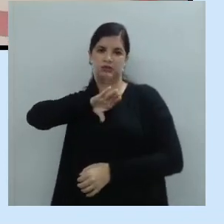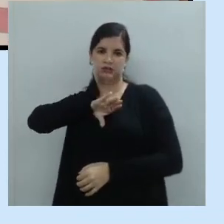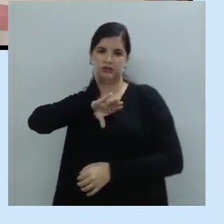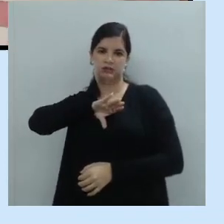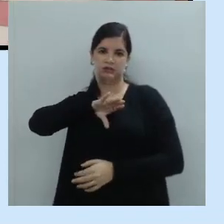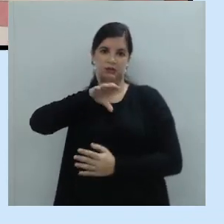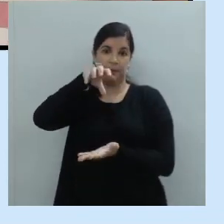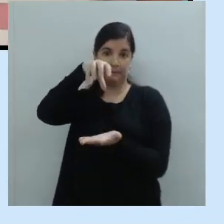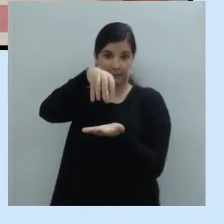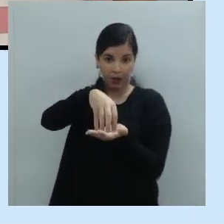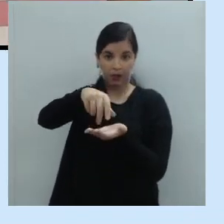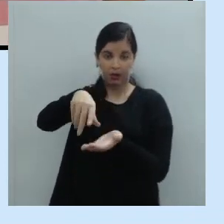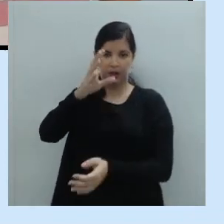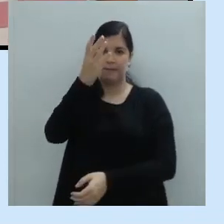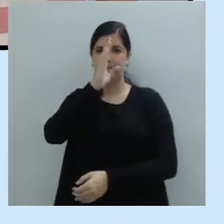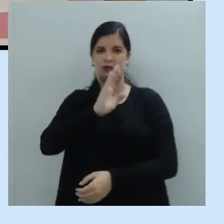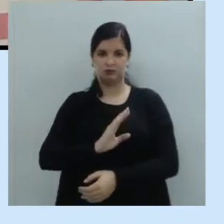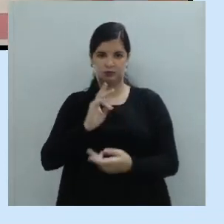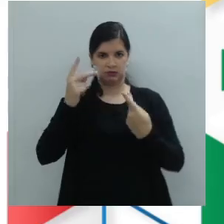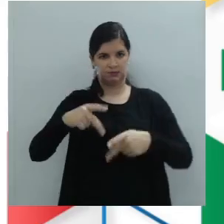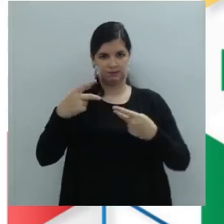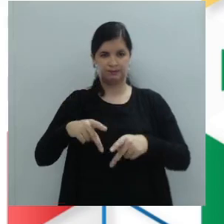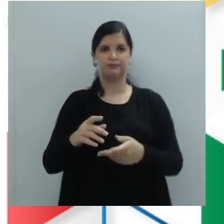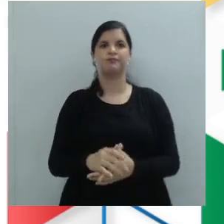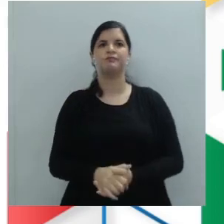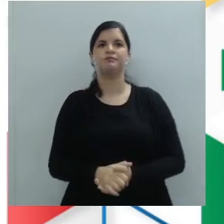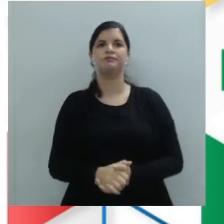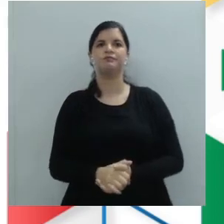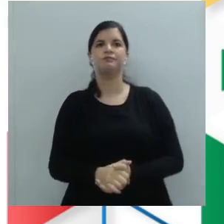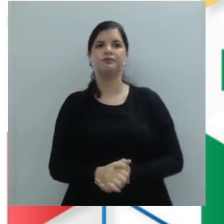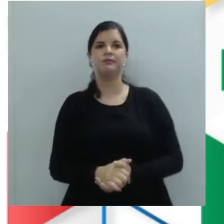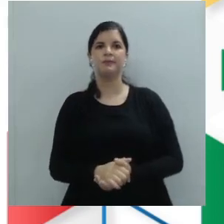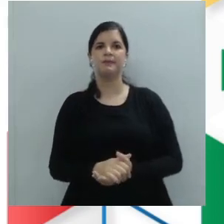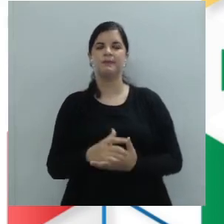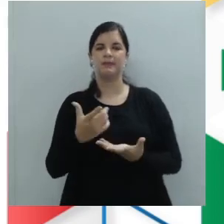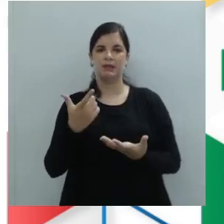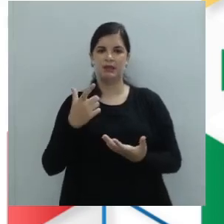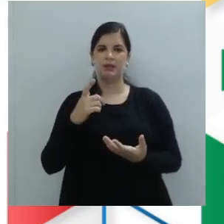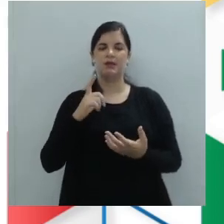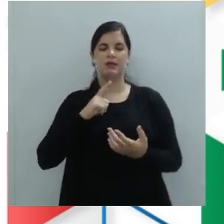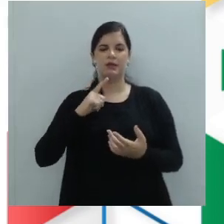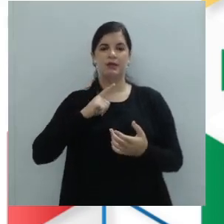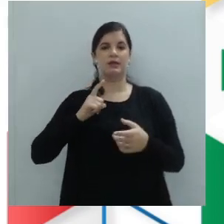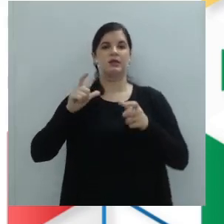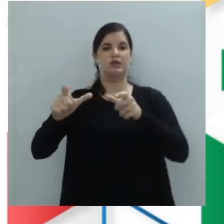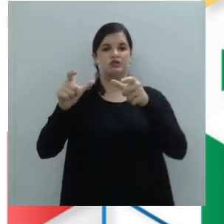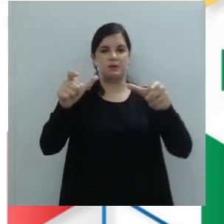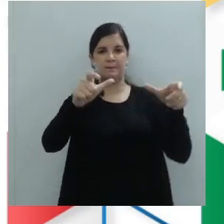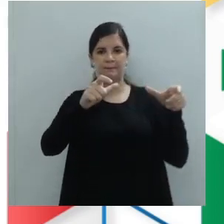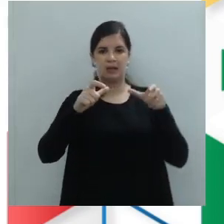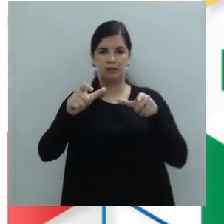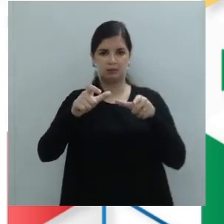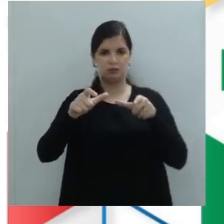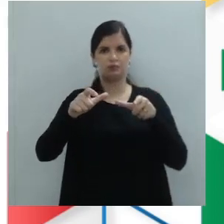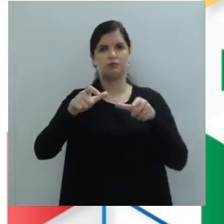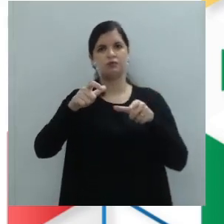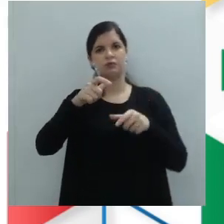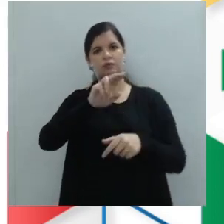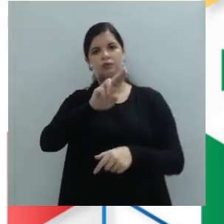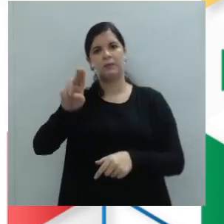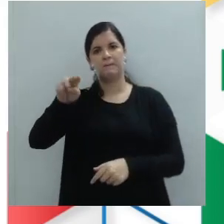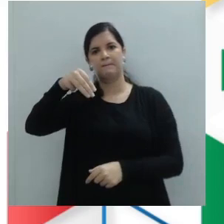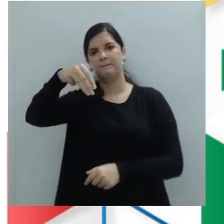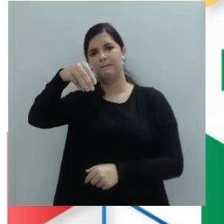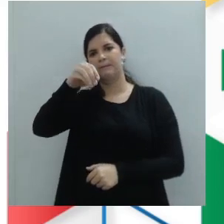aqui no Brasil. Vamos adiante. Temos ainda que ela ainda comporta outro espaço, a Morada